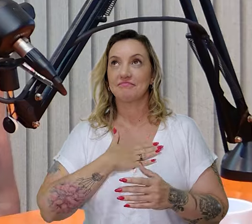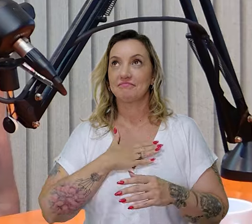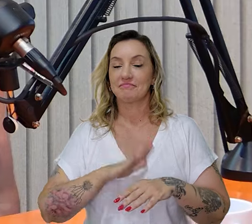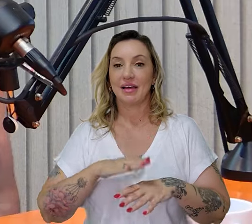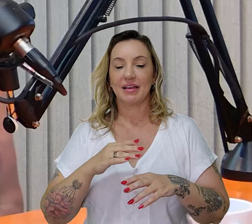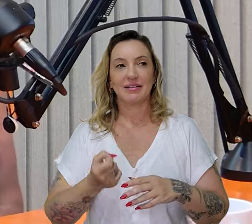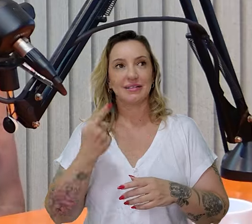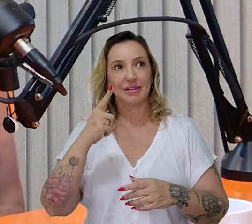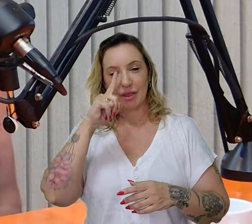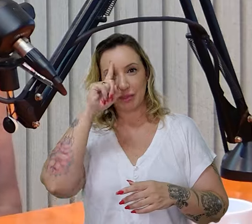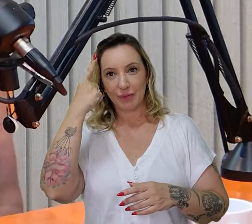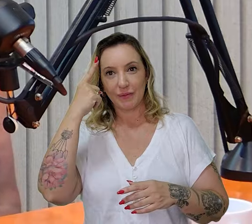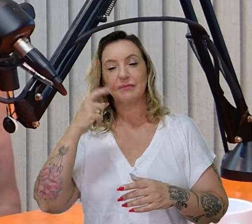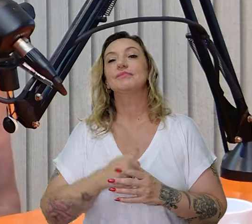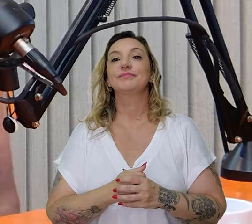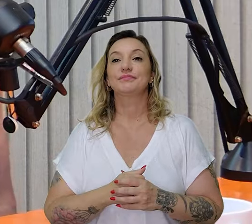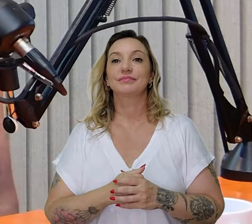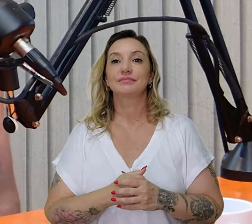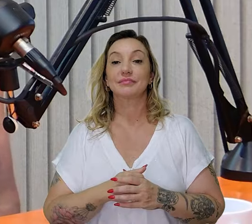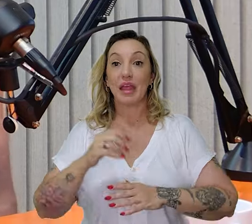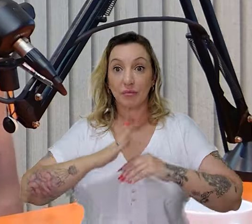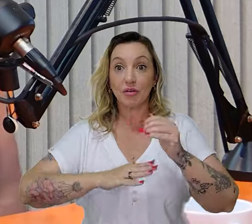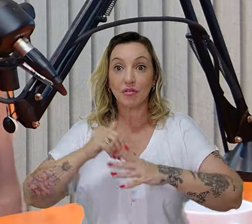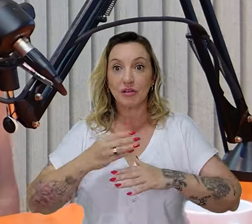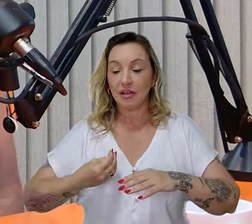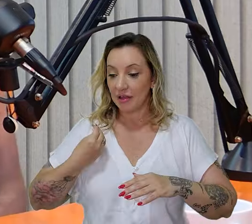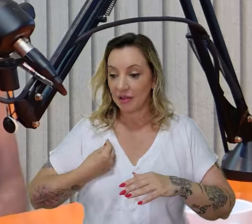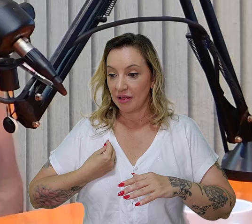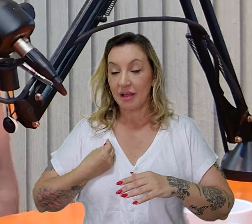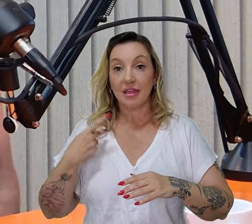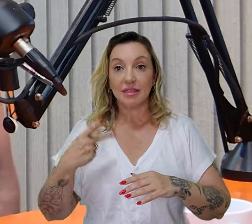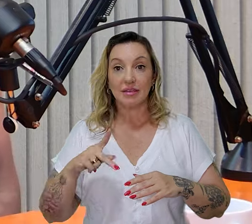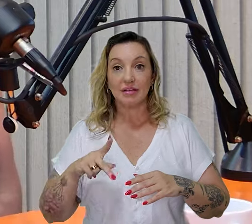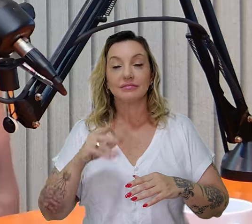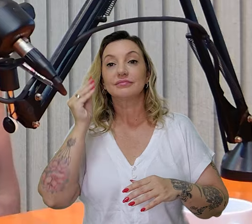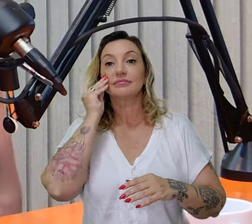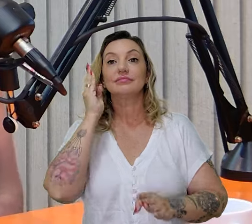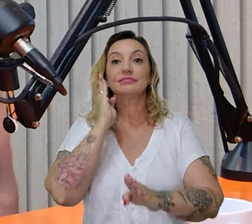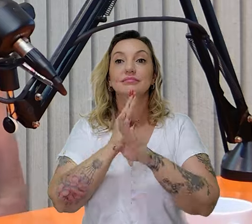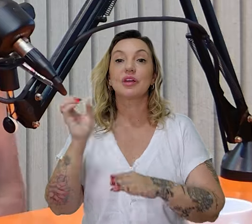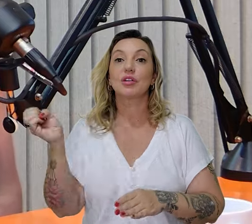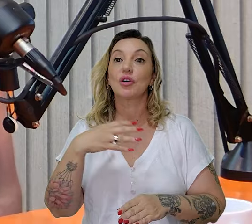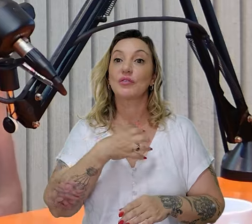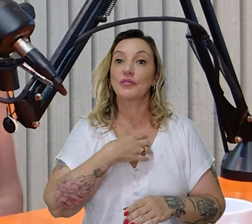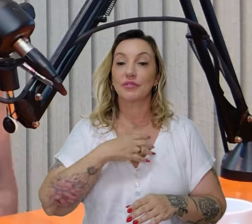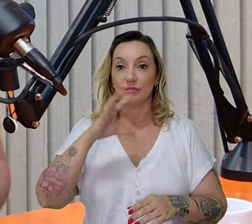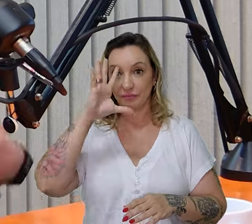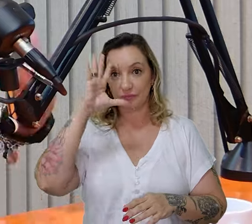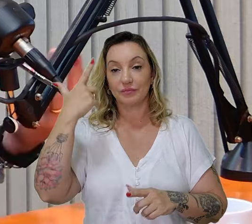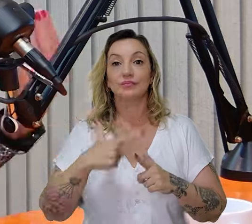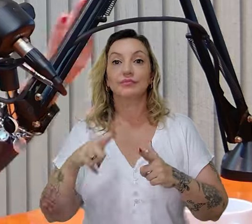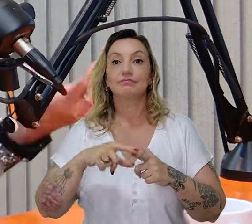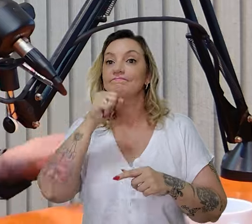o engenheiro é um profissional que ele passa a vida inteira dele tentando descobrir novas formas de resolver problemas antigos